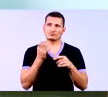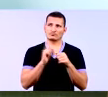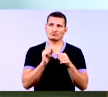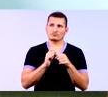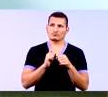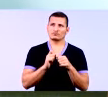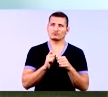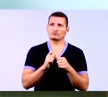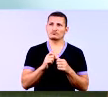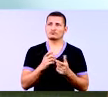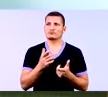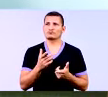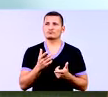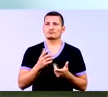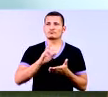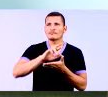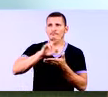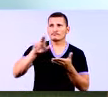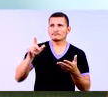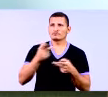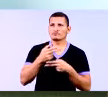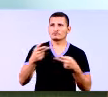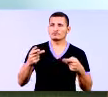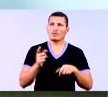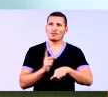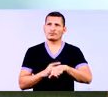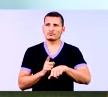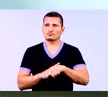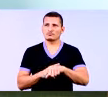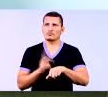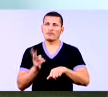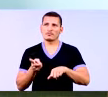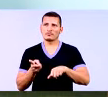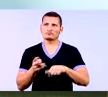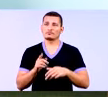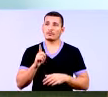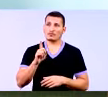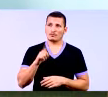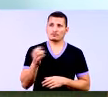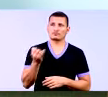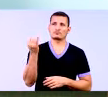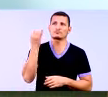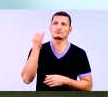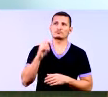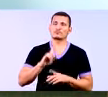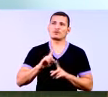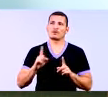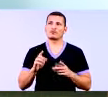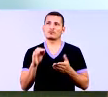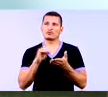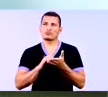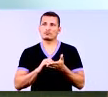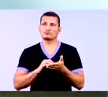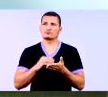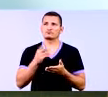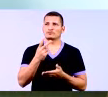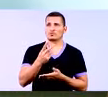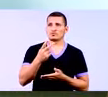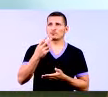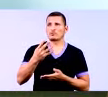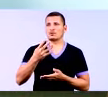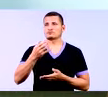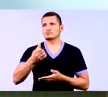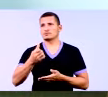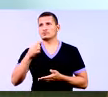simultaneamente, ou multitarefas, aí é importante para mim. Então, não é colocando um processador de 2, 4, 6 ou 8 núcleos que vai